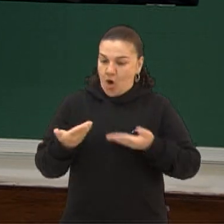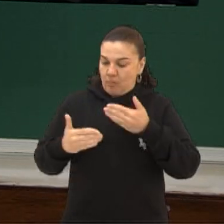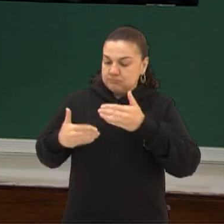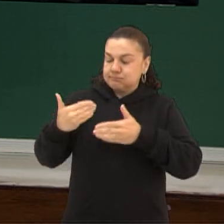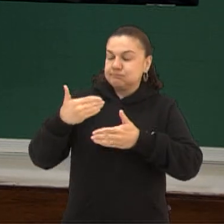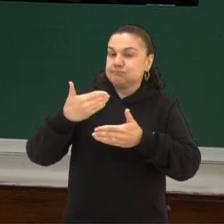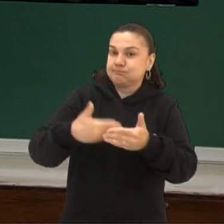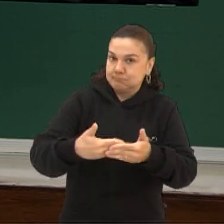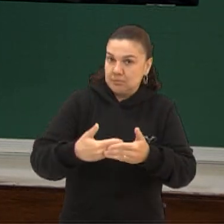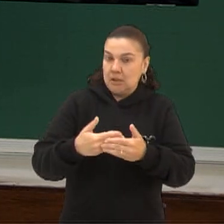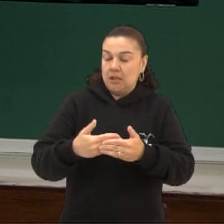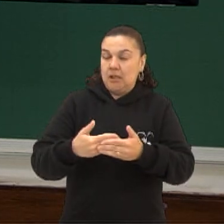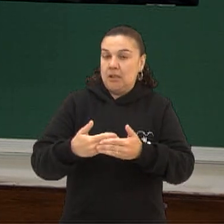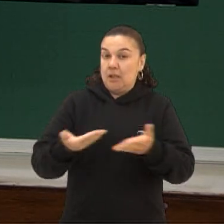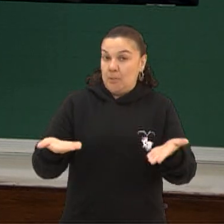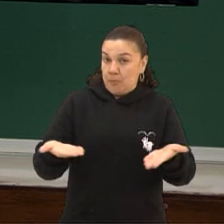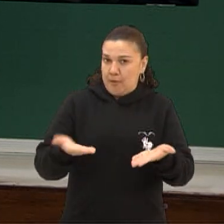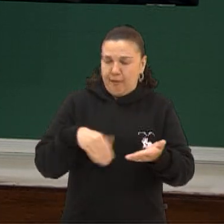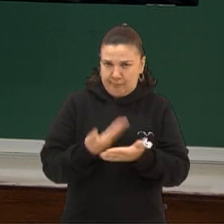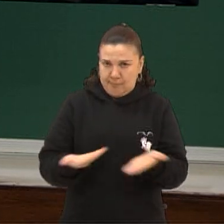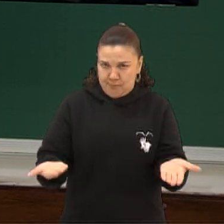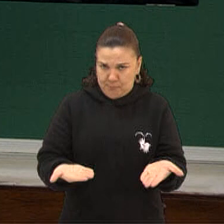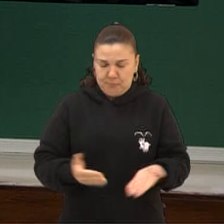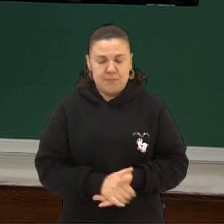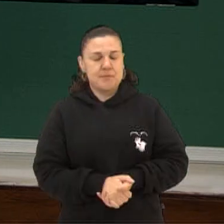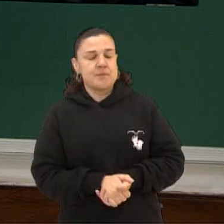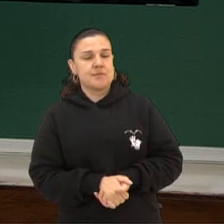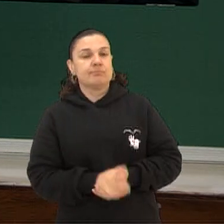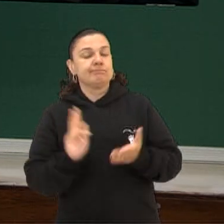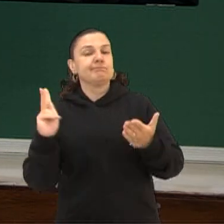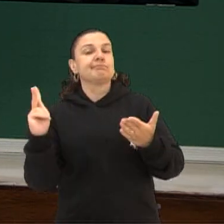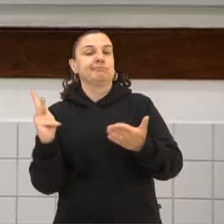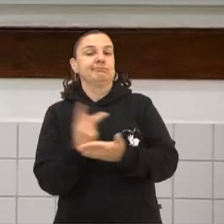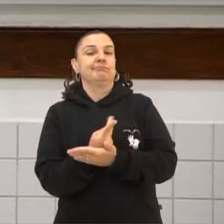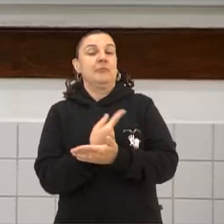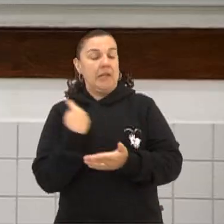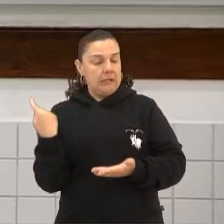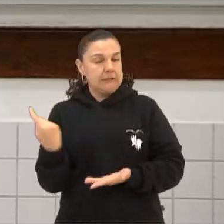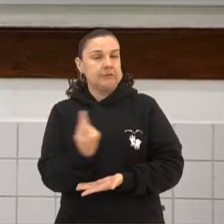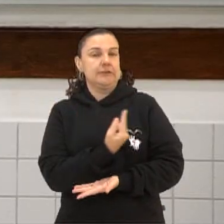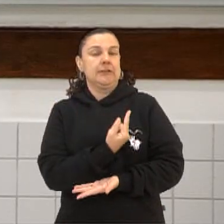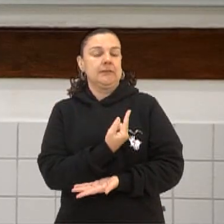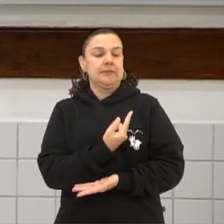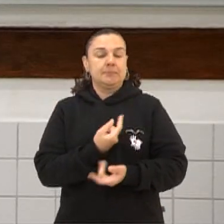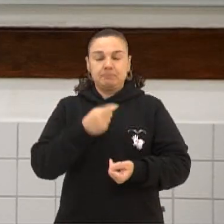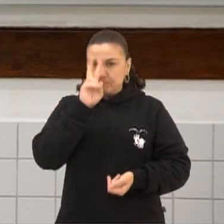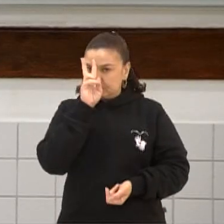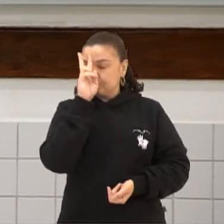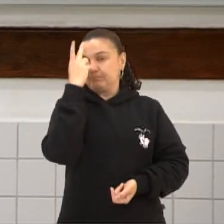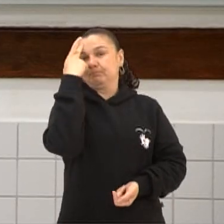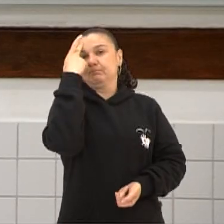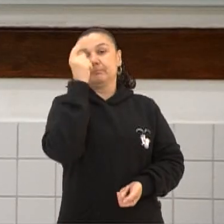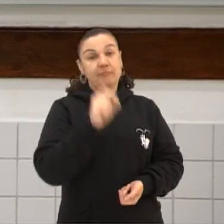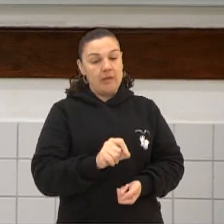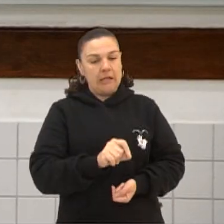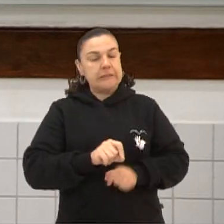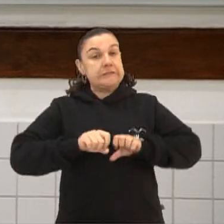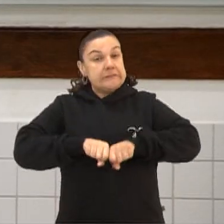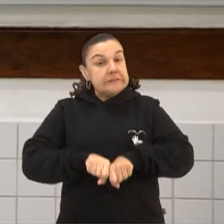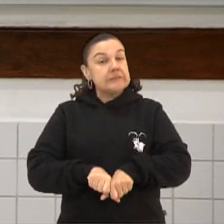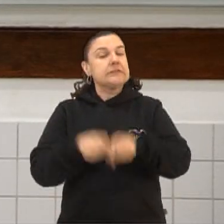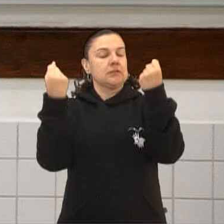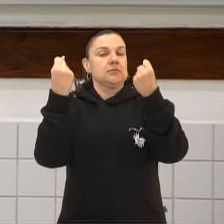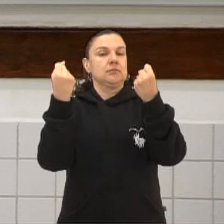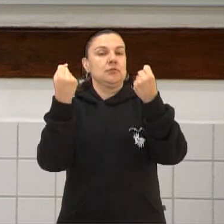longo, né, da modernidade e até os dias de hoje, fez com que a gente se transformasse, né, nesses